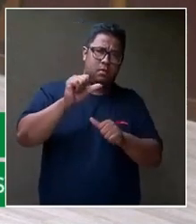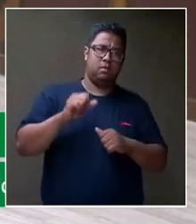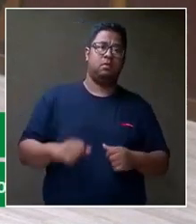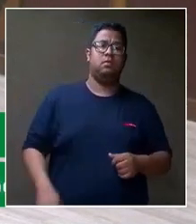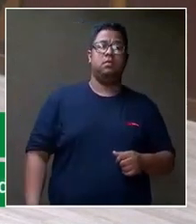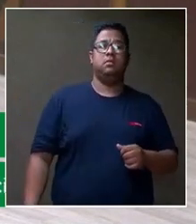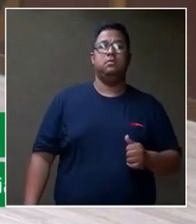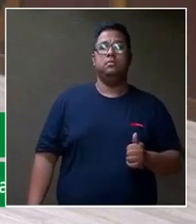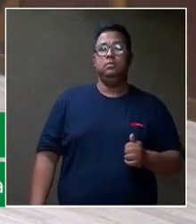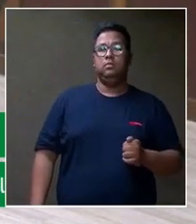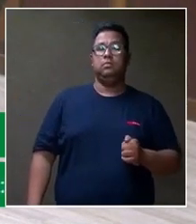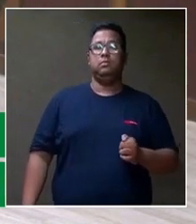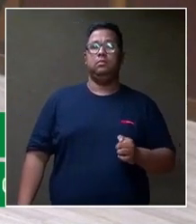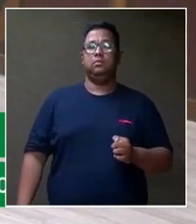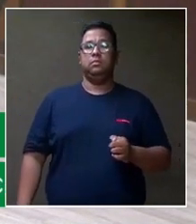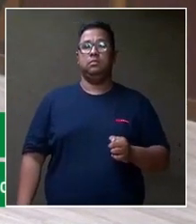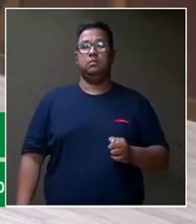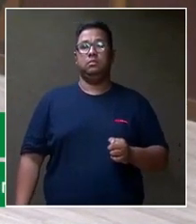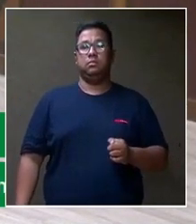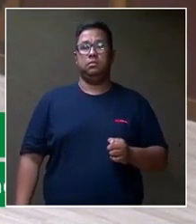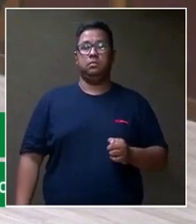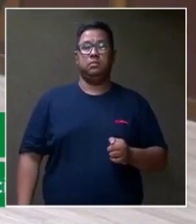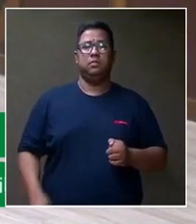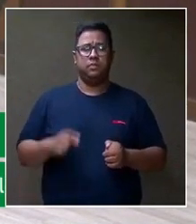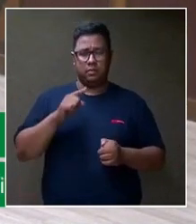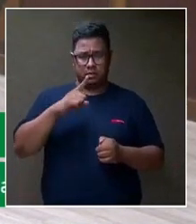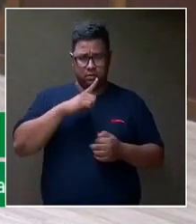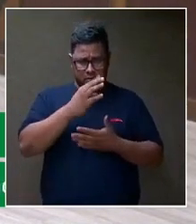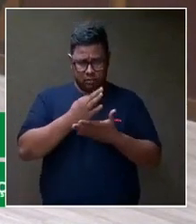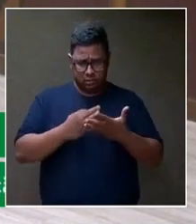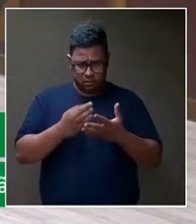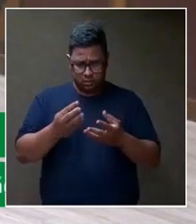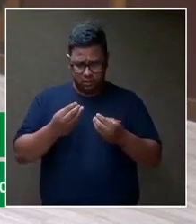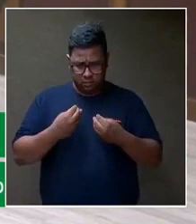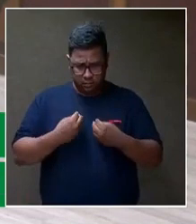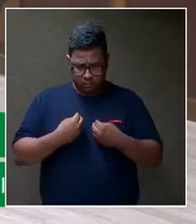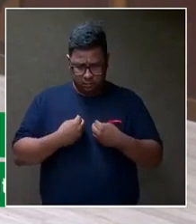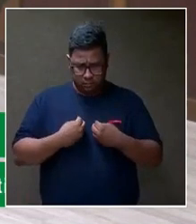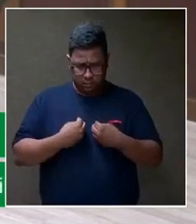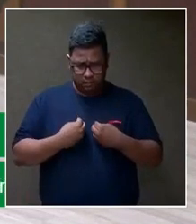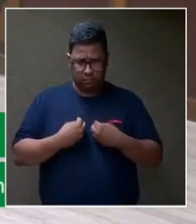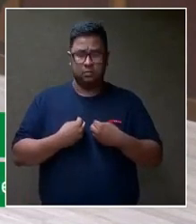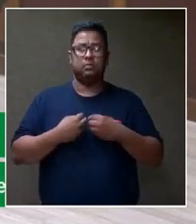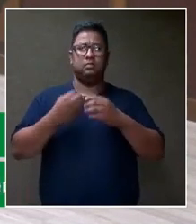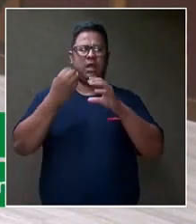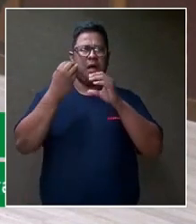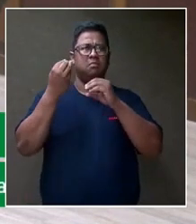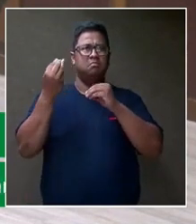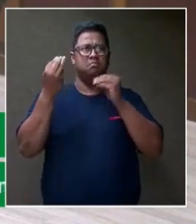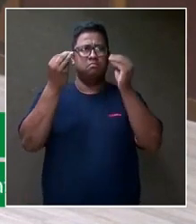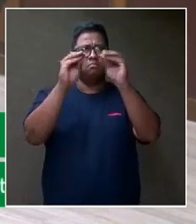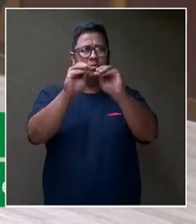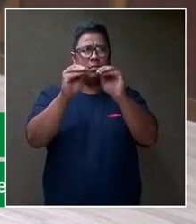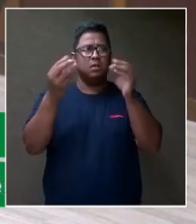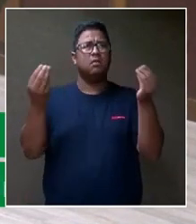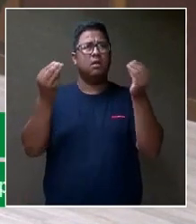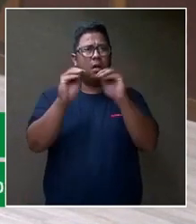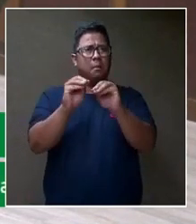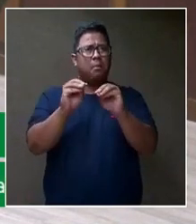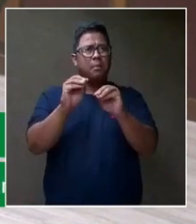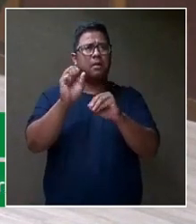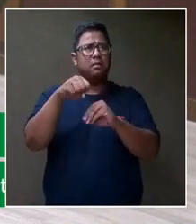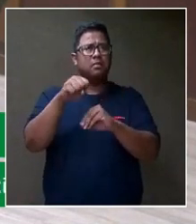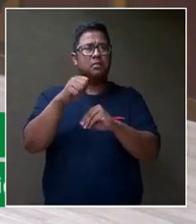da internet, que ela pegou e a senhora imaginou que era um sinal. A senhora recebeu esse texto? Na verdade, acho que ela publicou, não me recordo muito bem. Acho que ela não me mandou, não. Acho